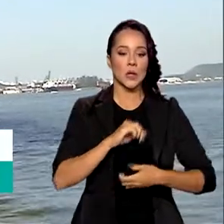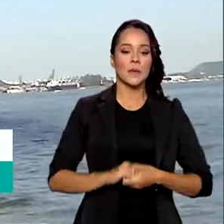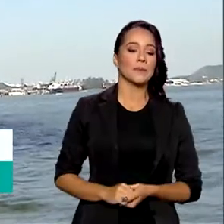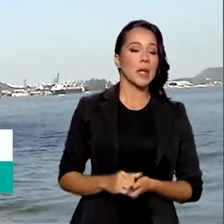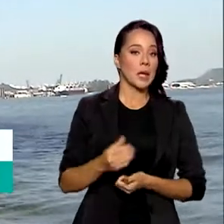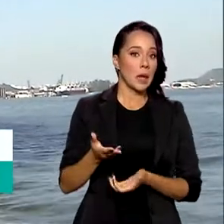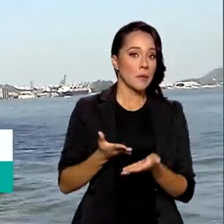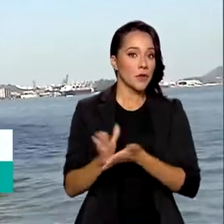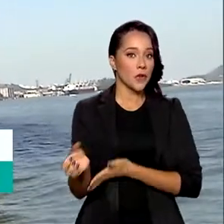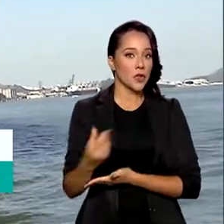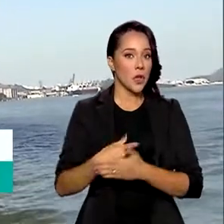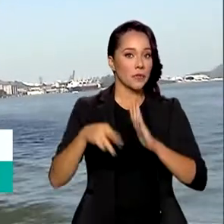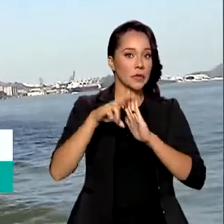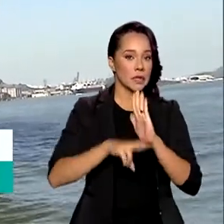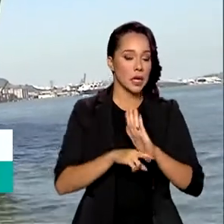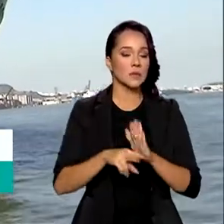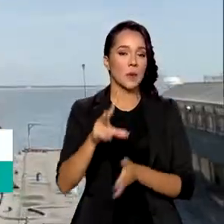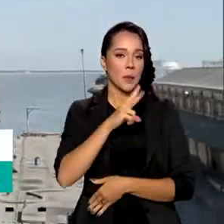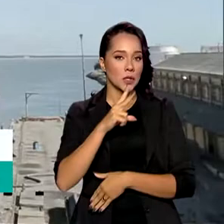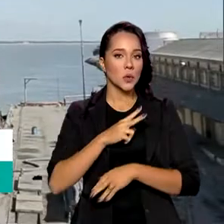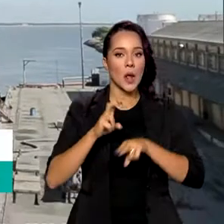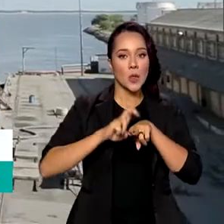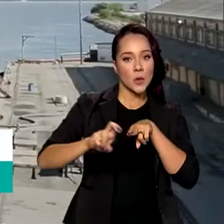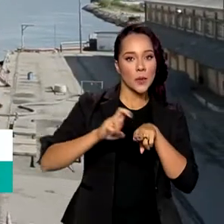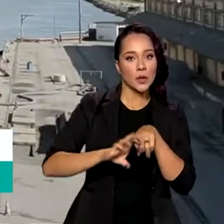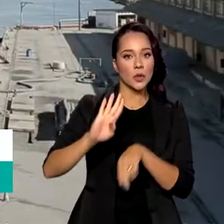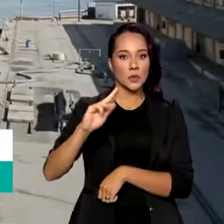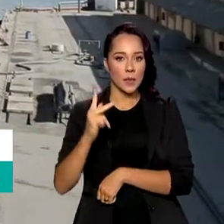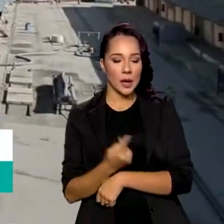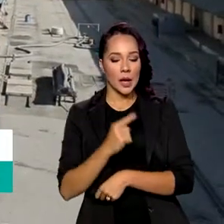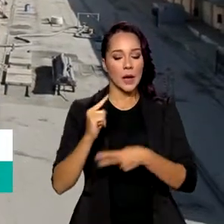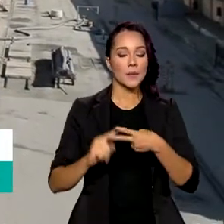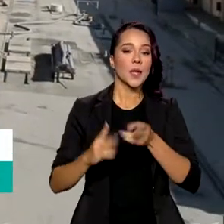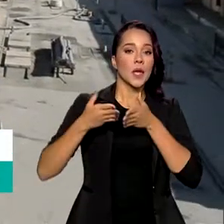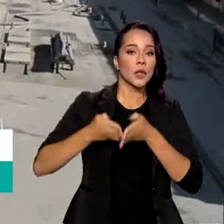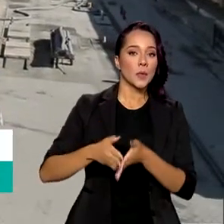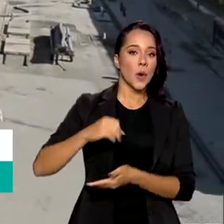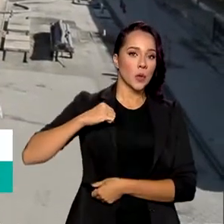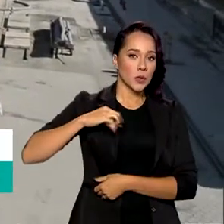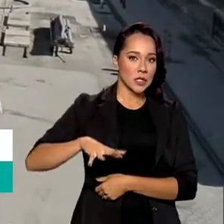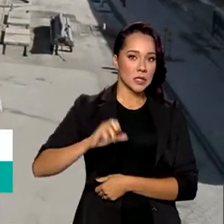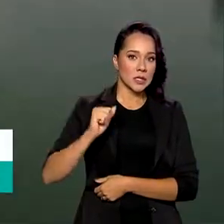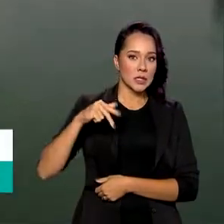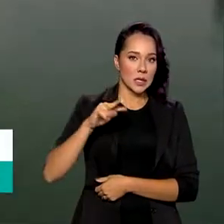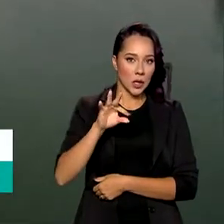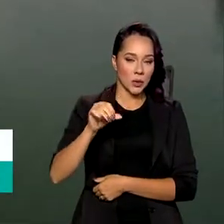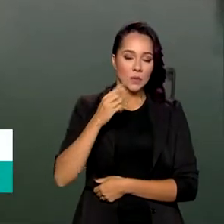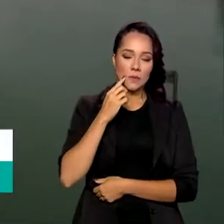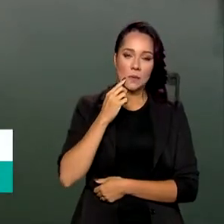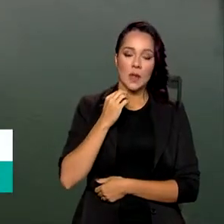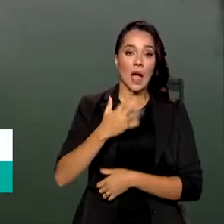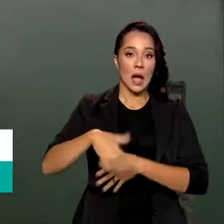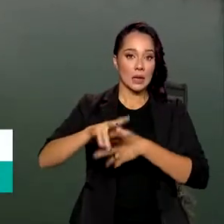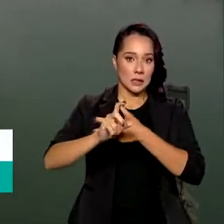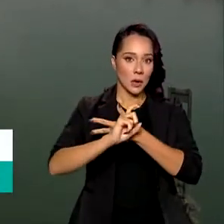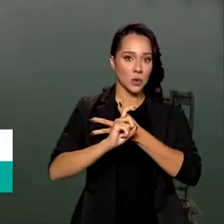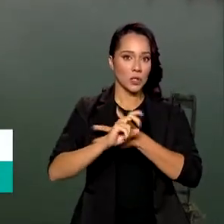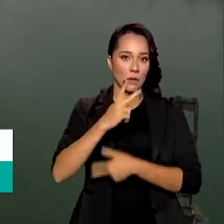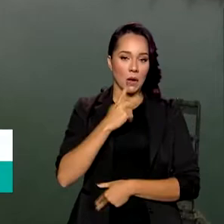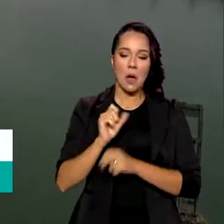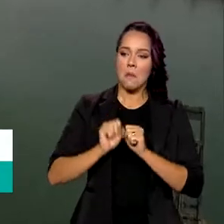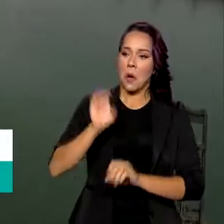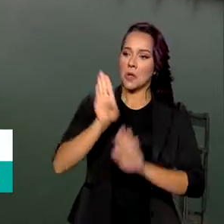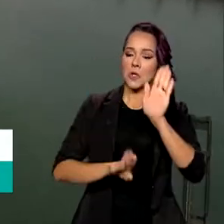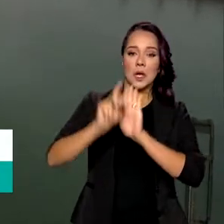aprovou novas regras para a privatização do metrô de Belo Horizonte e do porto de Santos que segundo o Executivo podem